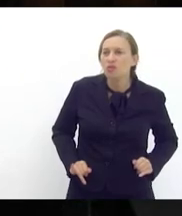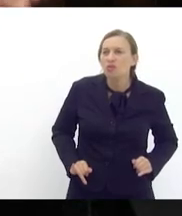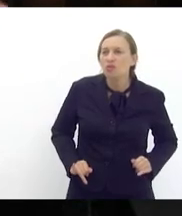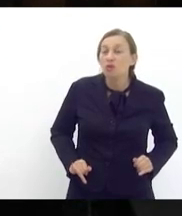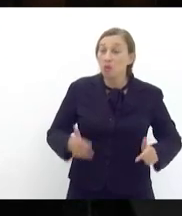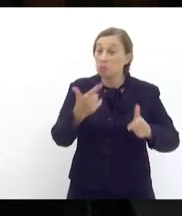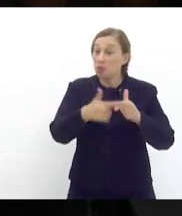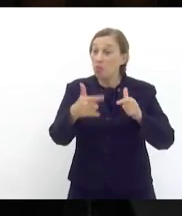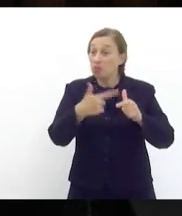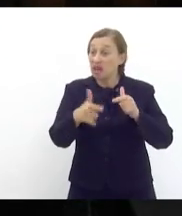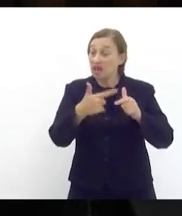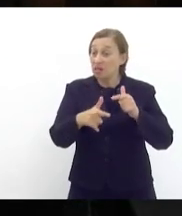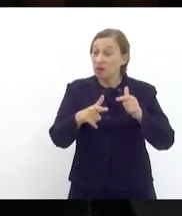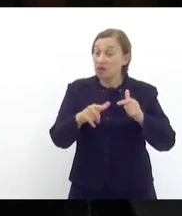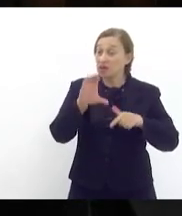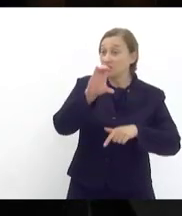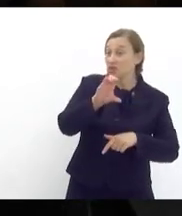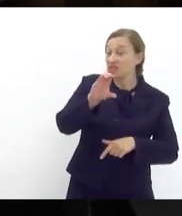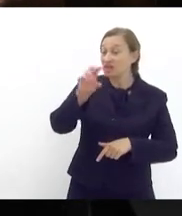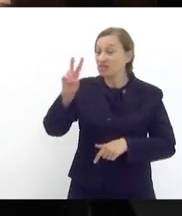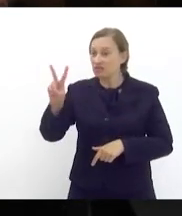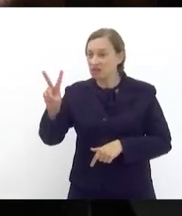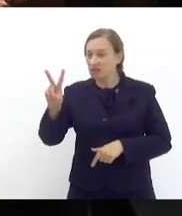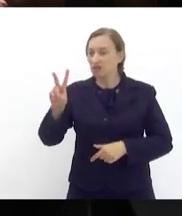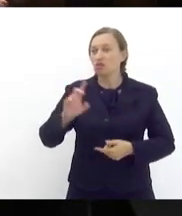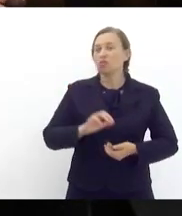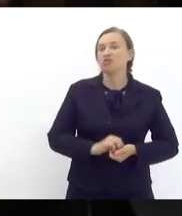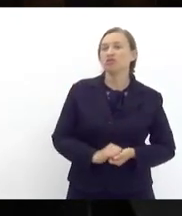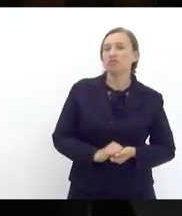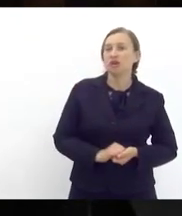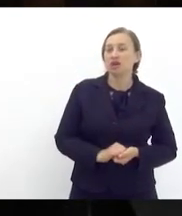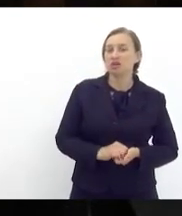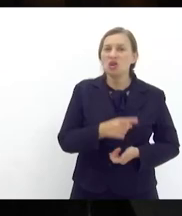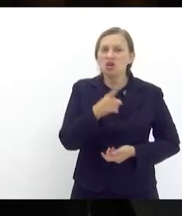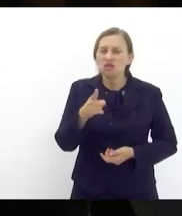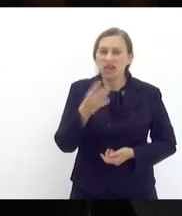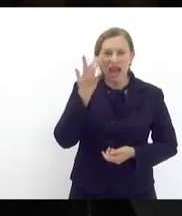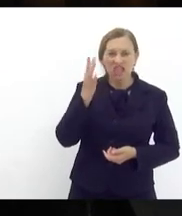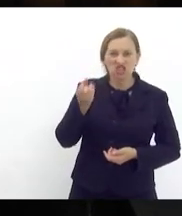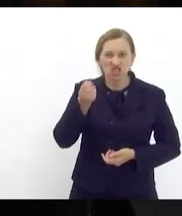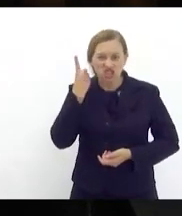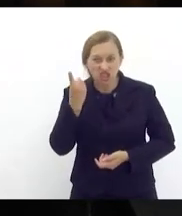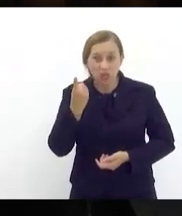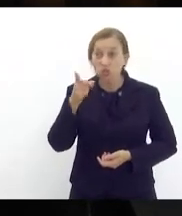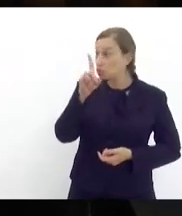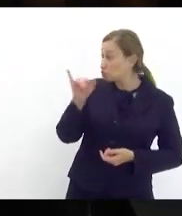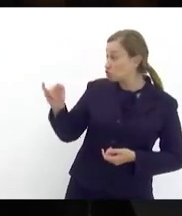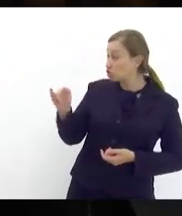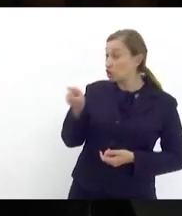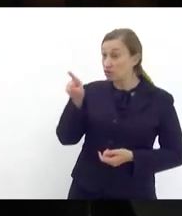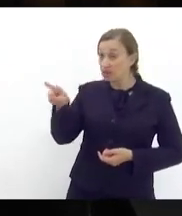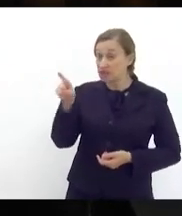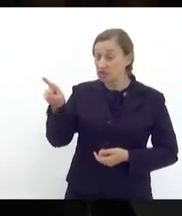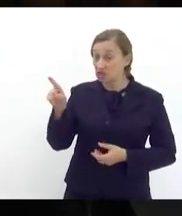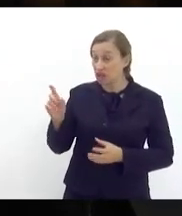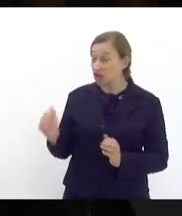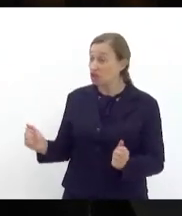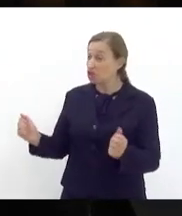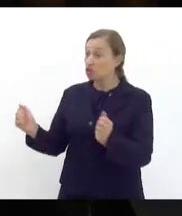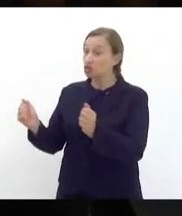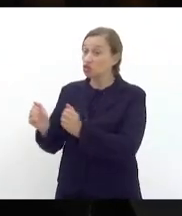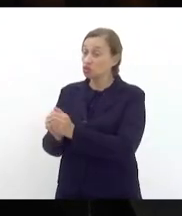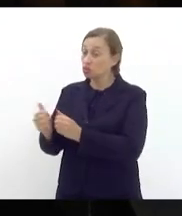Coincidência? Ex-prefeitinho explica a população você um dia está no coração do Comando Vermelho